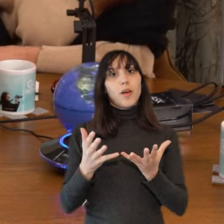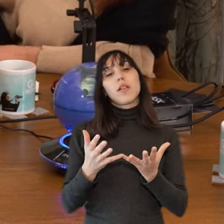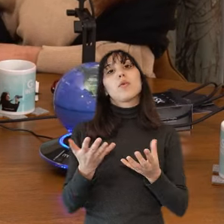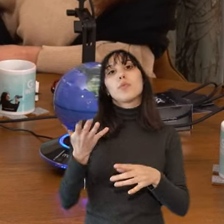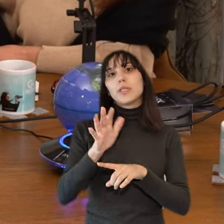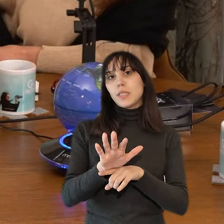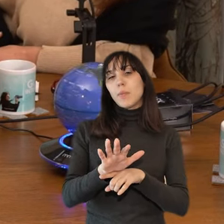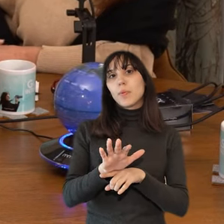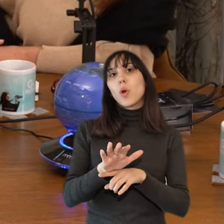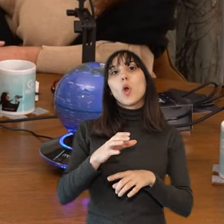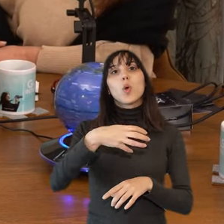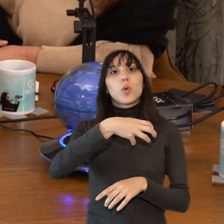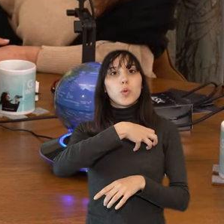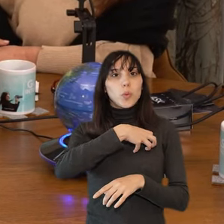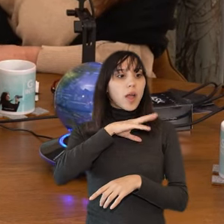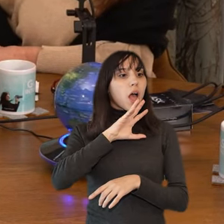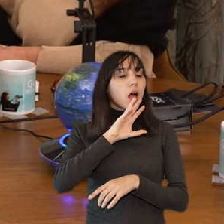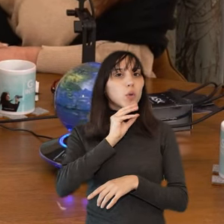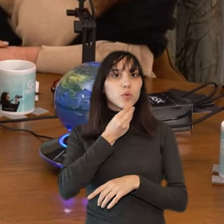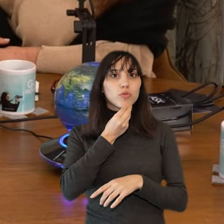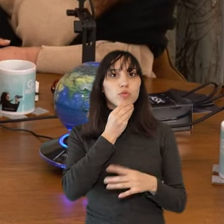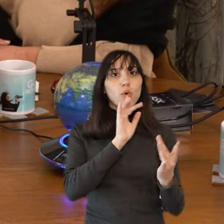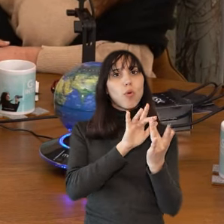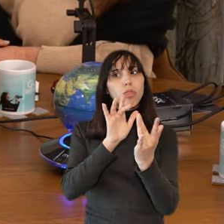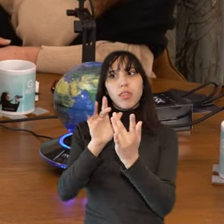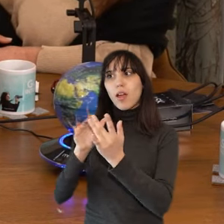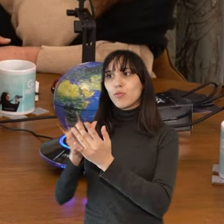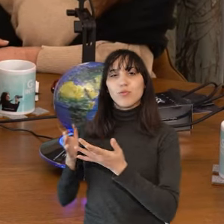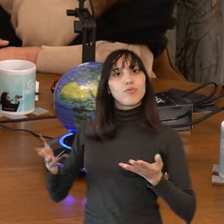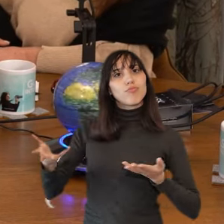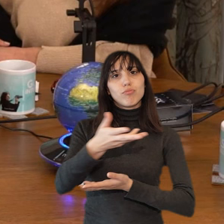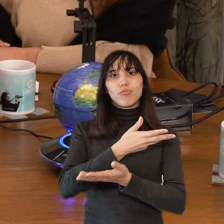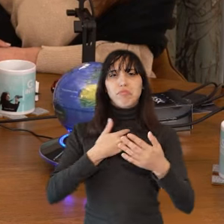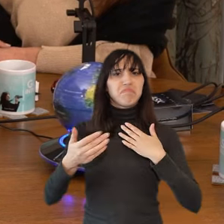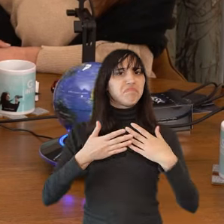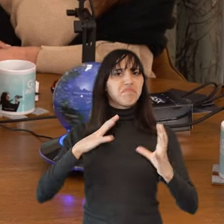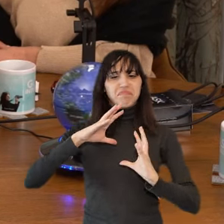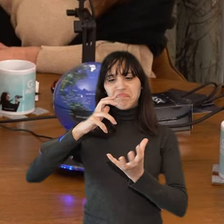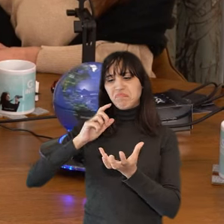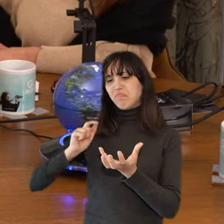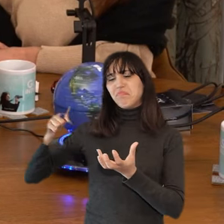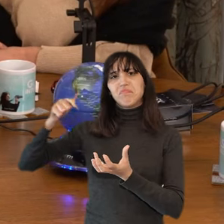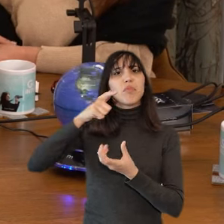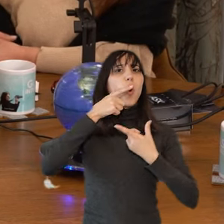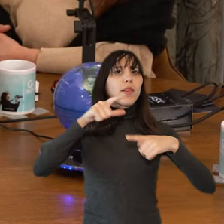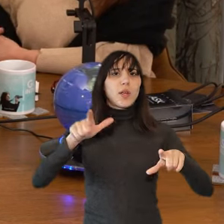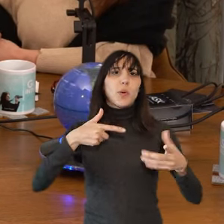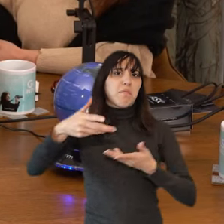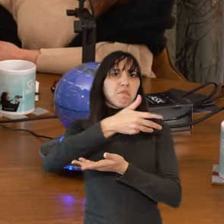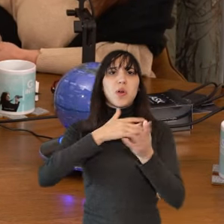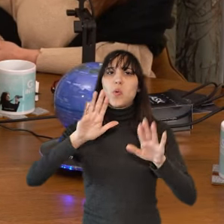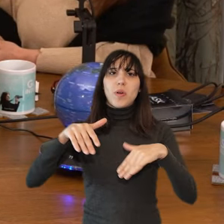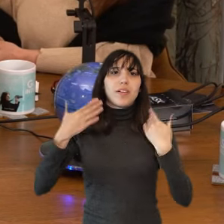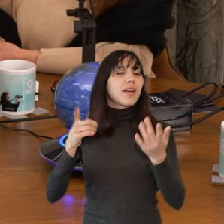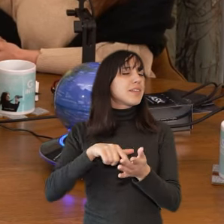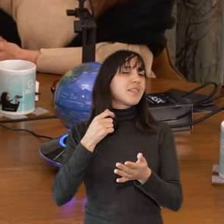exemplo através dos nossos clubes os alunos estão em contacto uns com os outros amente do S onde eles estejam e de que língua falem não é porque há sempre uma